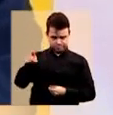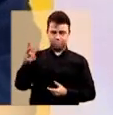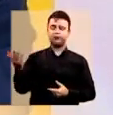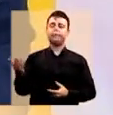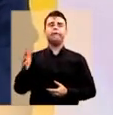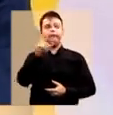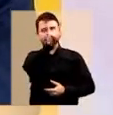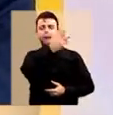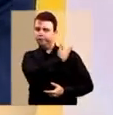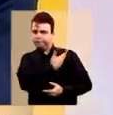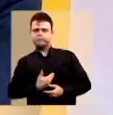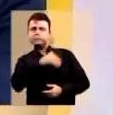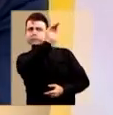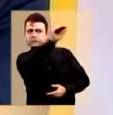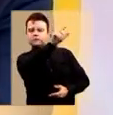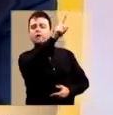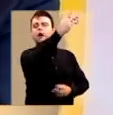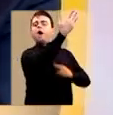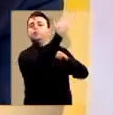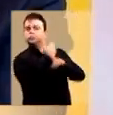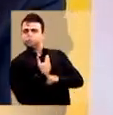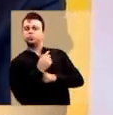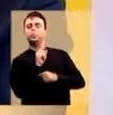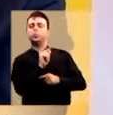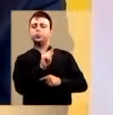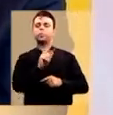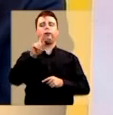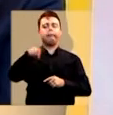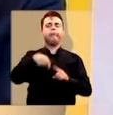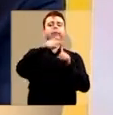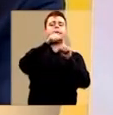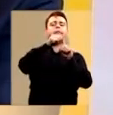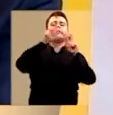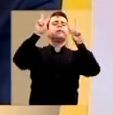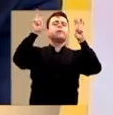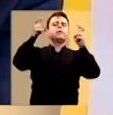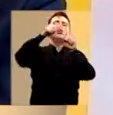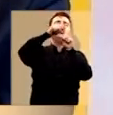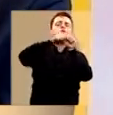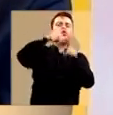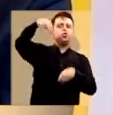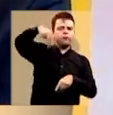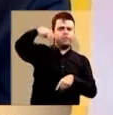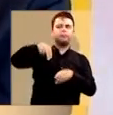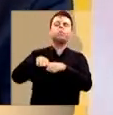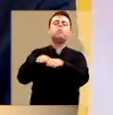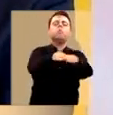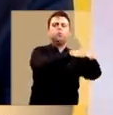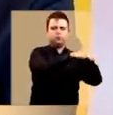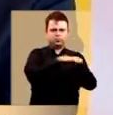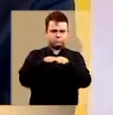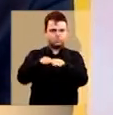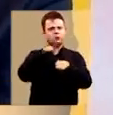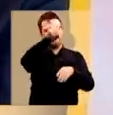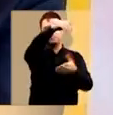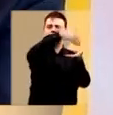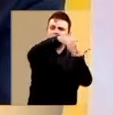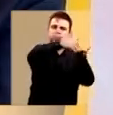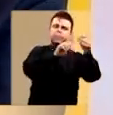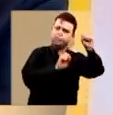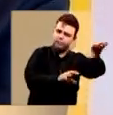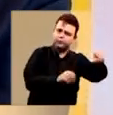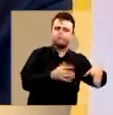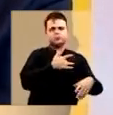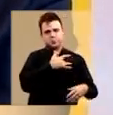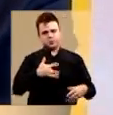precisávamos acionar o poder público para que realizássemos uma atividade chamada Novembro da Igualdade. Uhum. Então, nós fizemos uma atividade e a gente precisava conversar com a